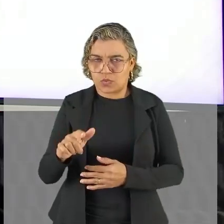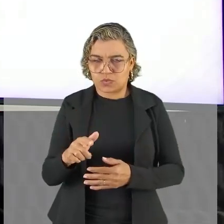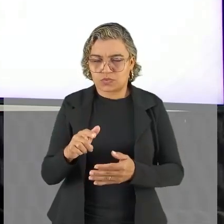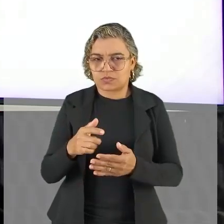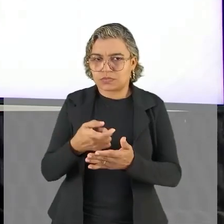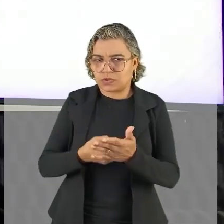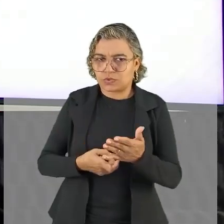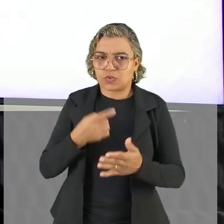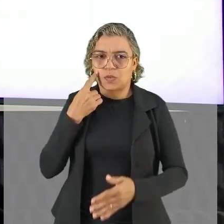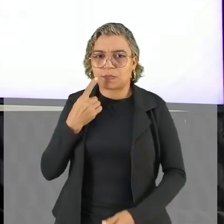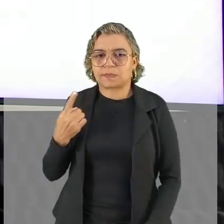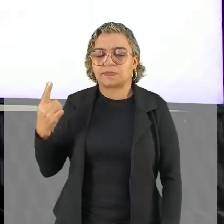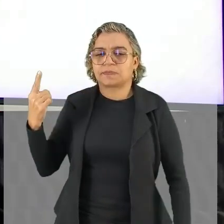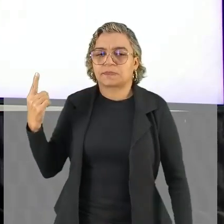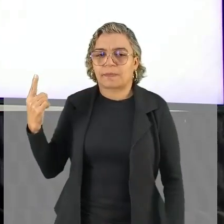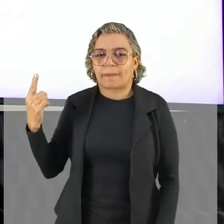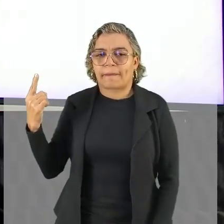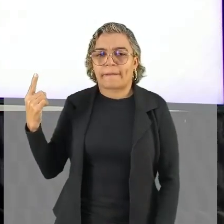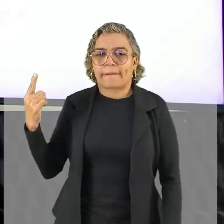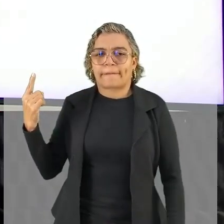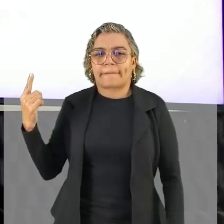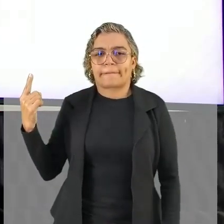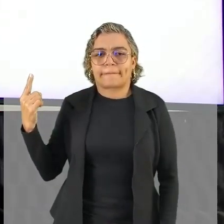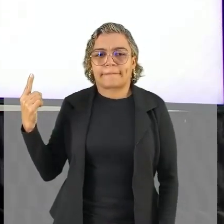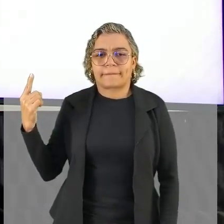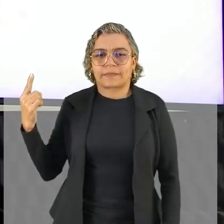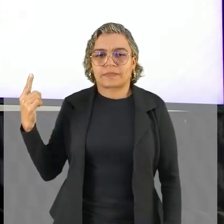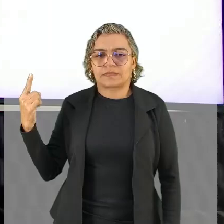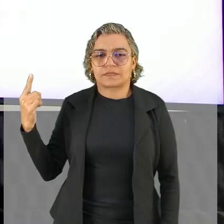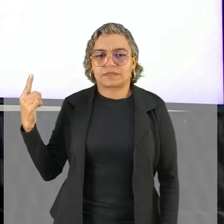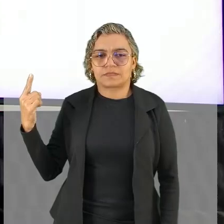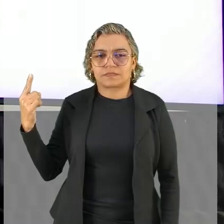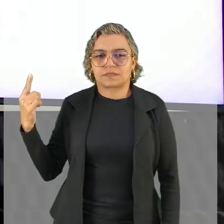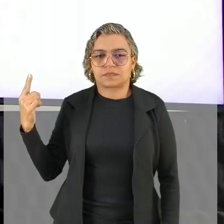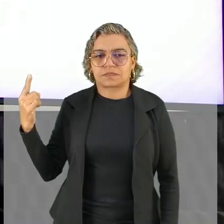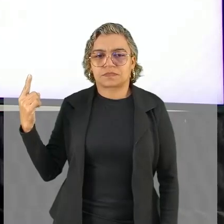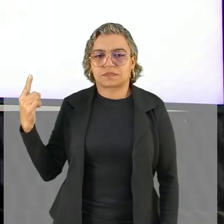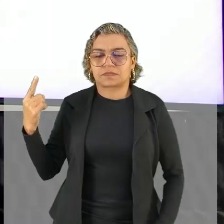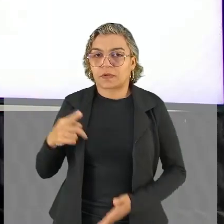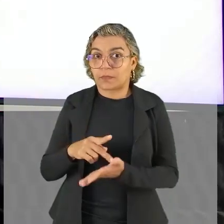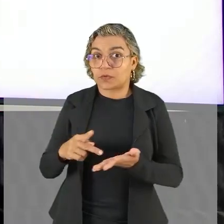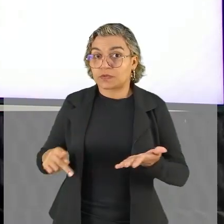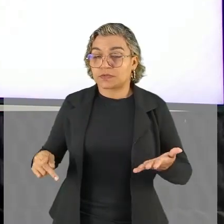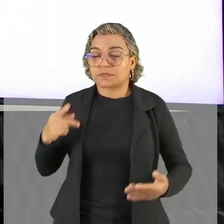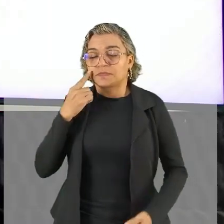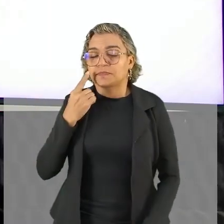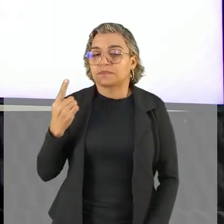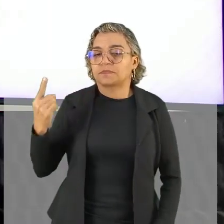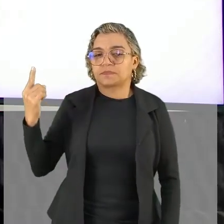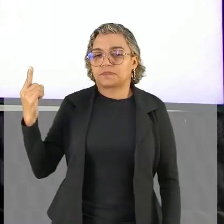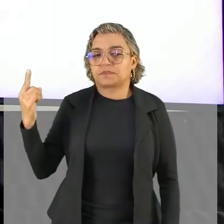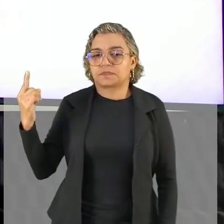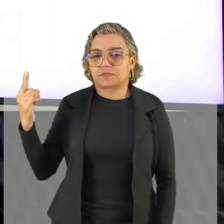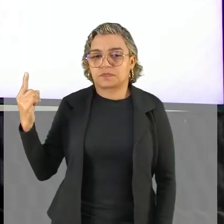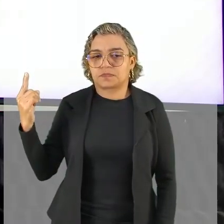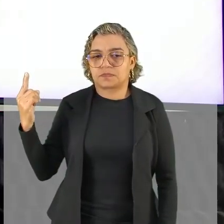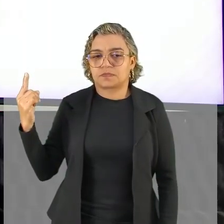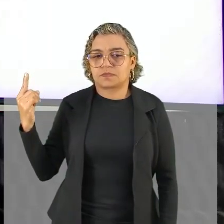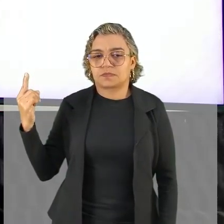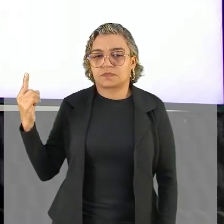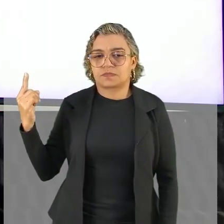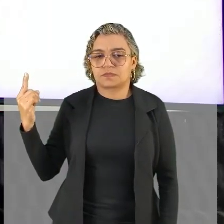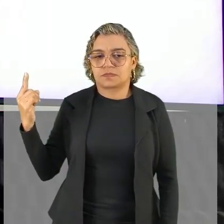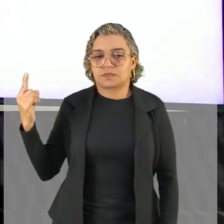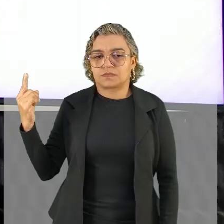quando escrevo, imito o amor. Com que ele, em ouro, o alto relevo, faz de uma